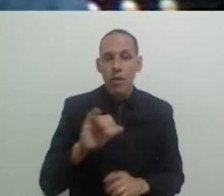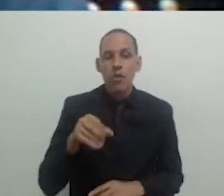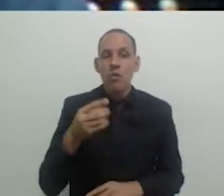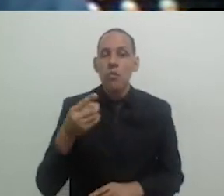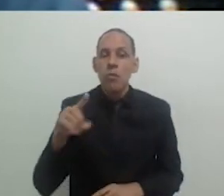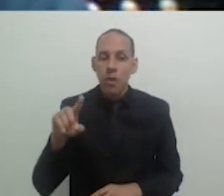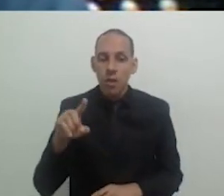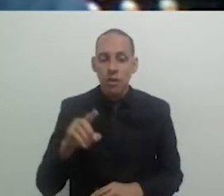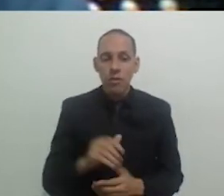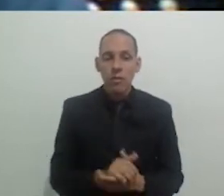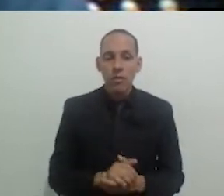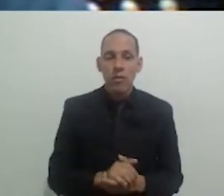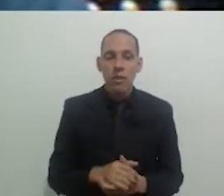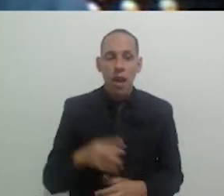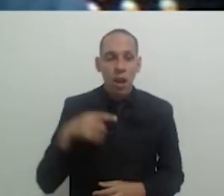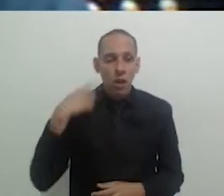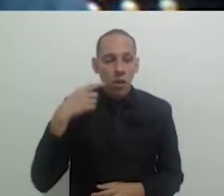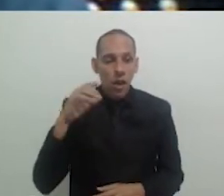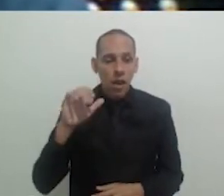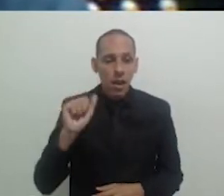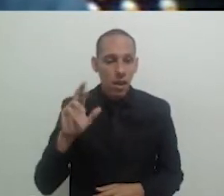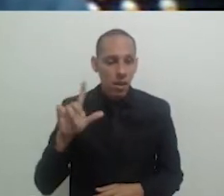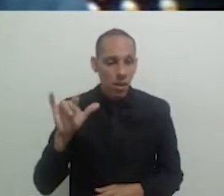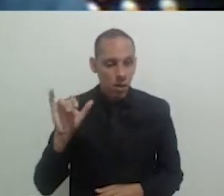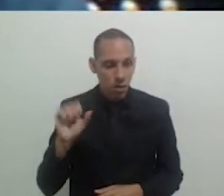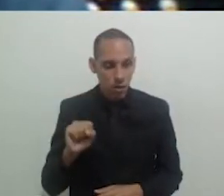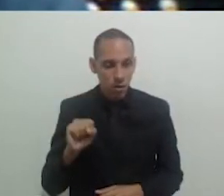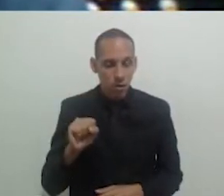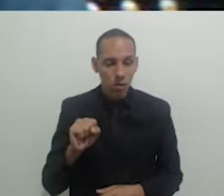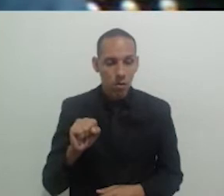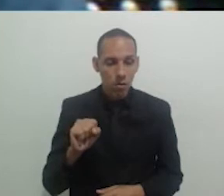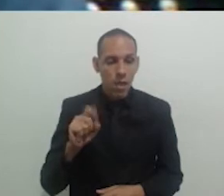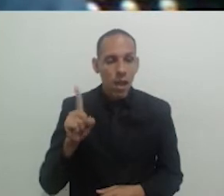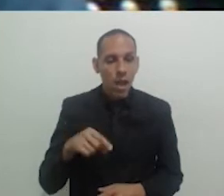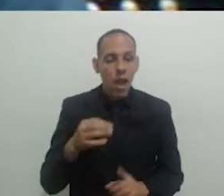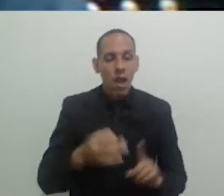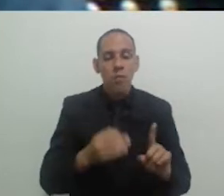Carlos Frederico Braga Martins, procurador do Estado,